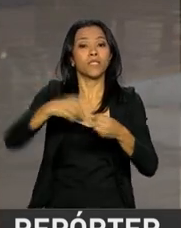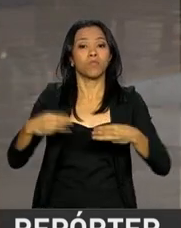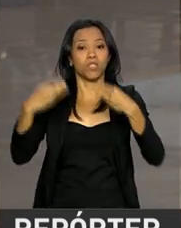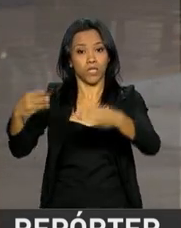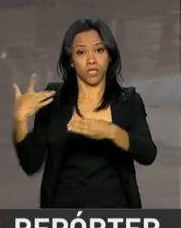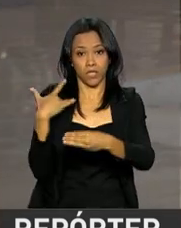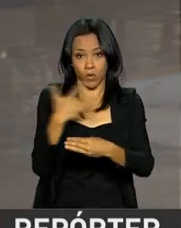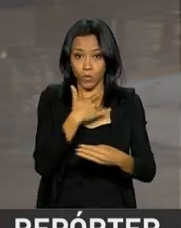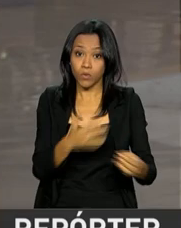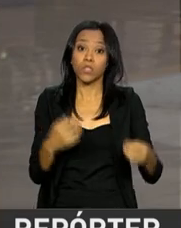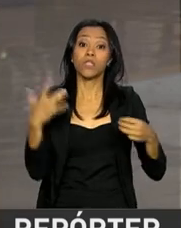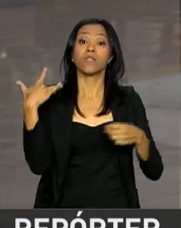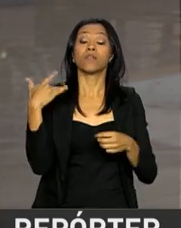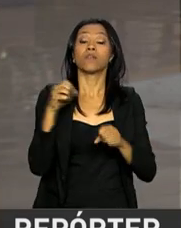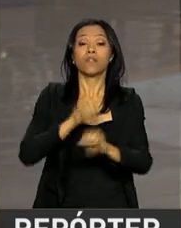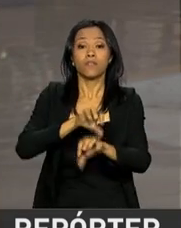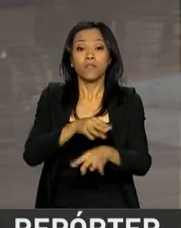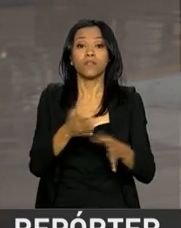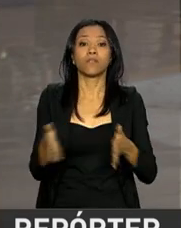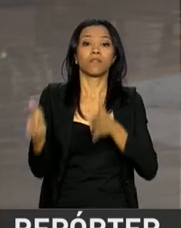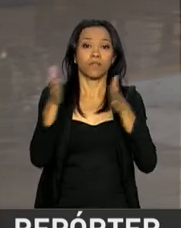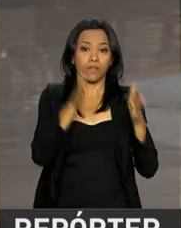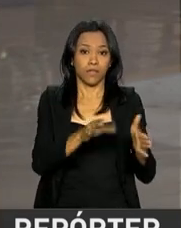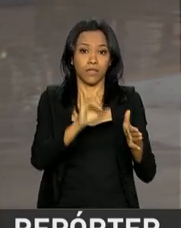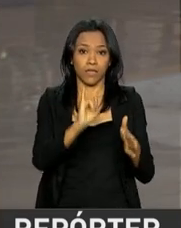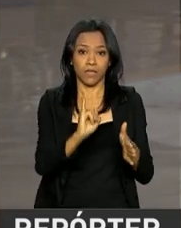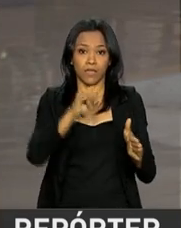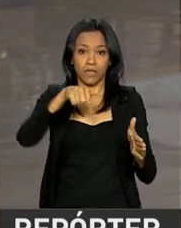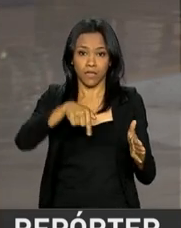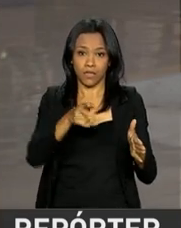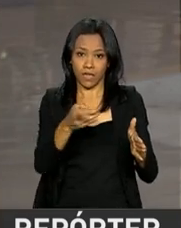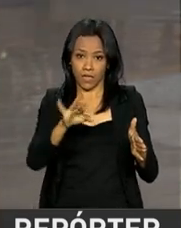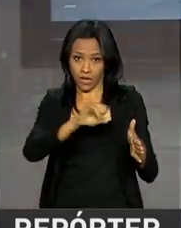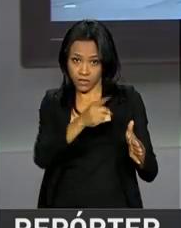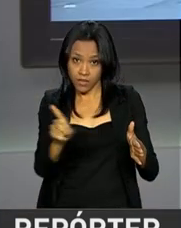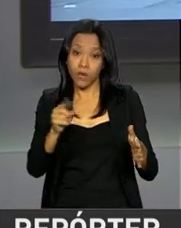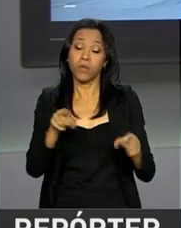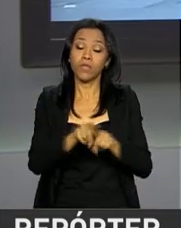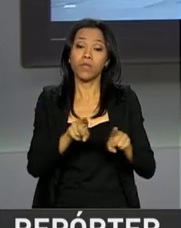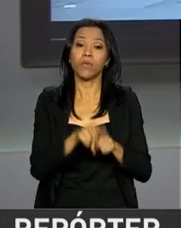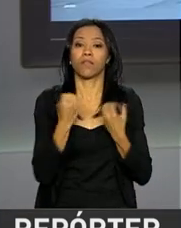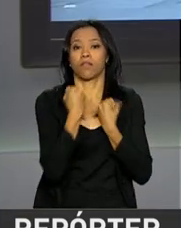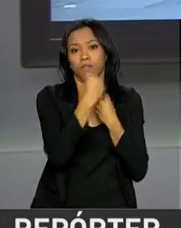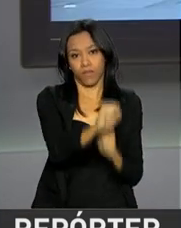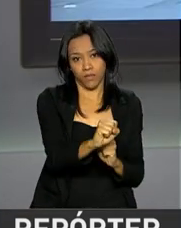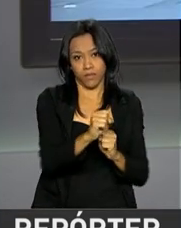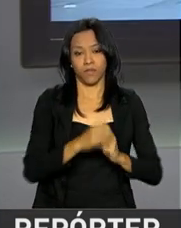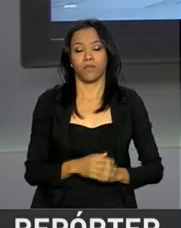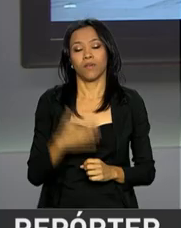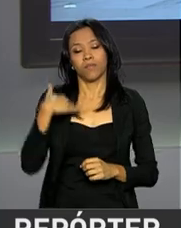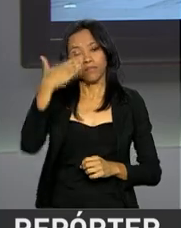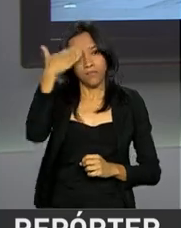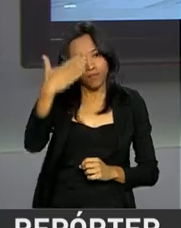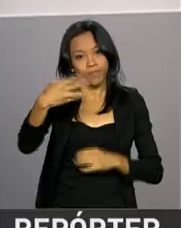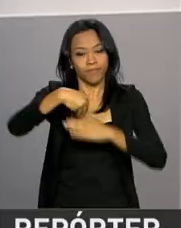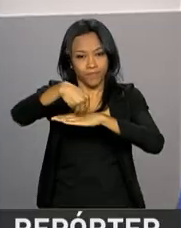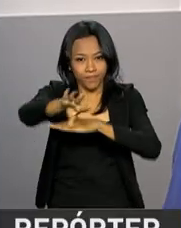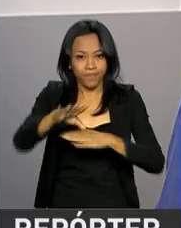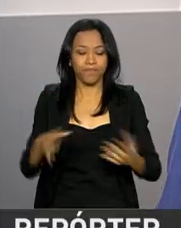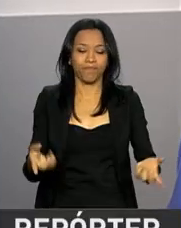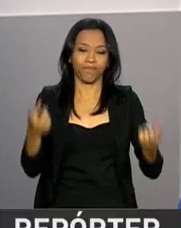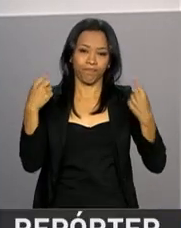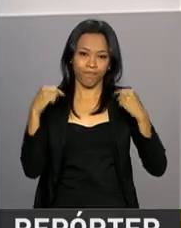educação integração nacional e defesa thaissa obrigada mara pelas informações